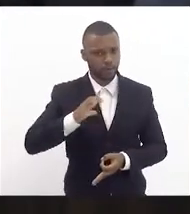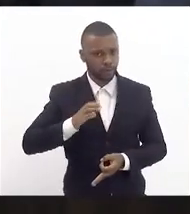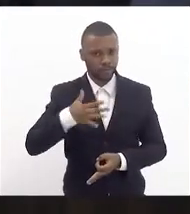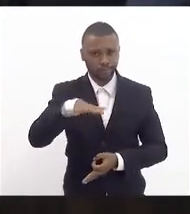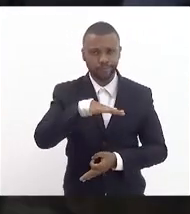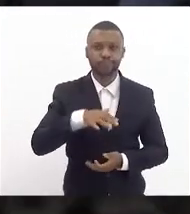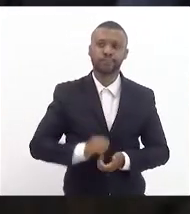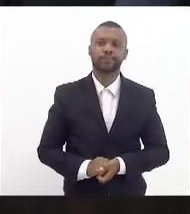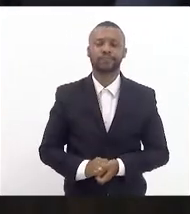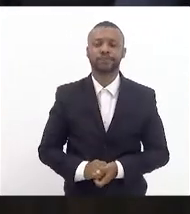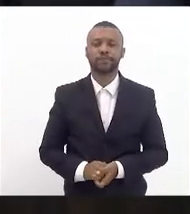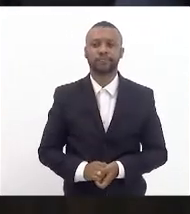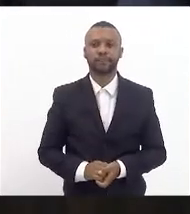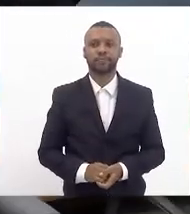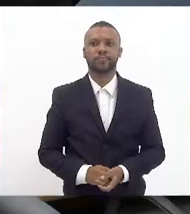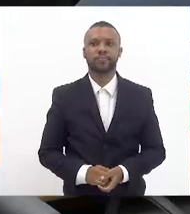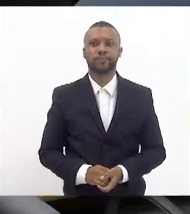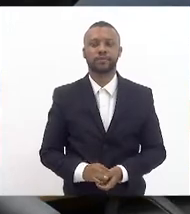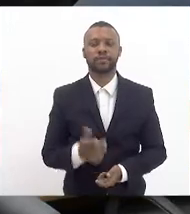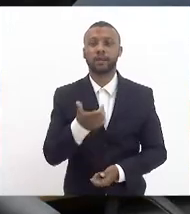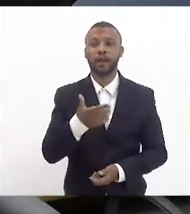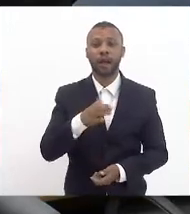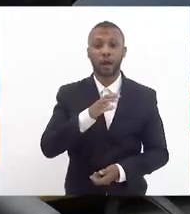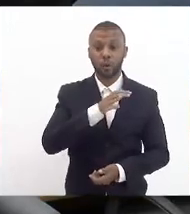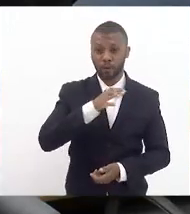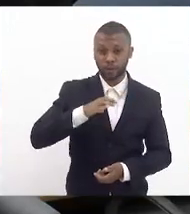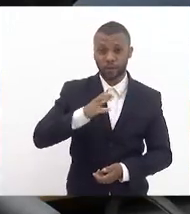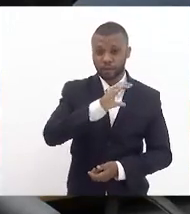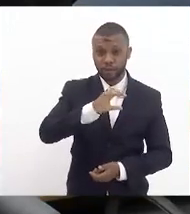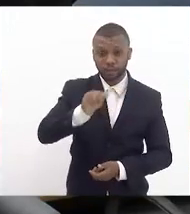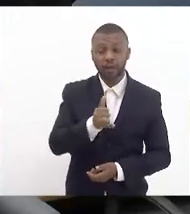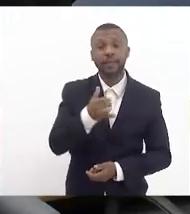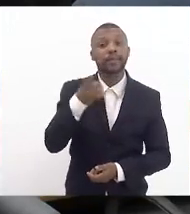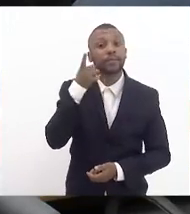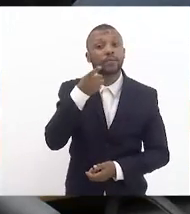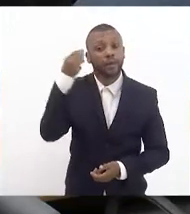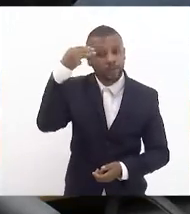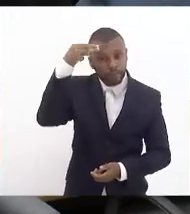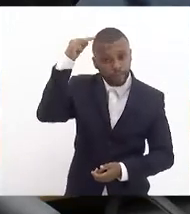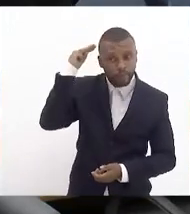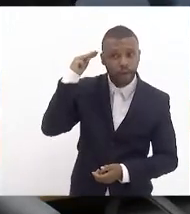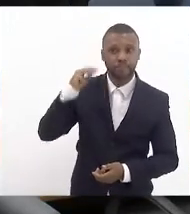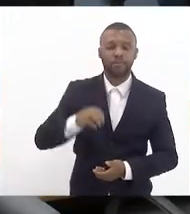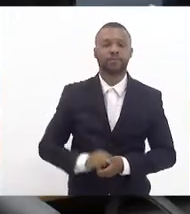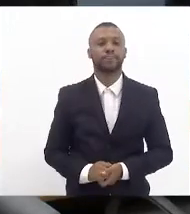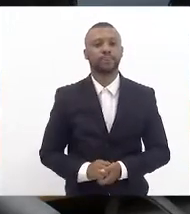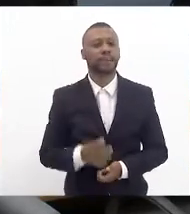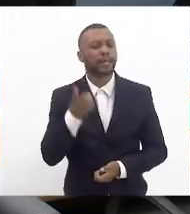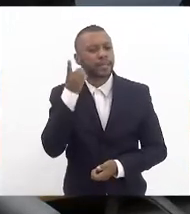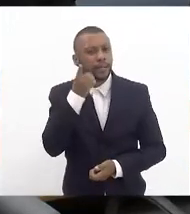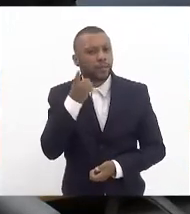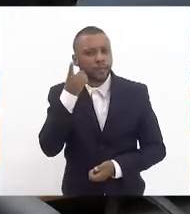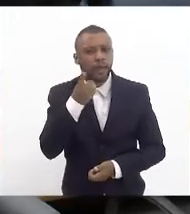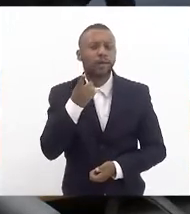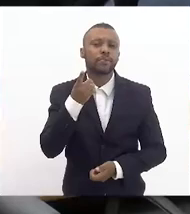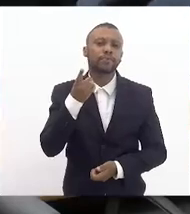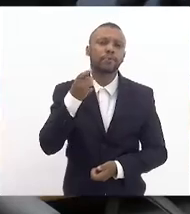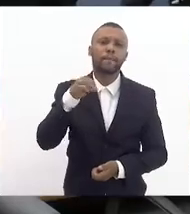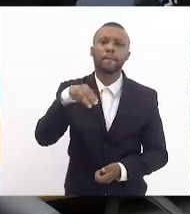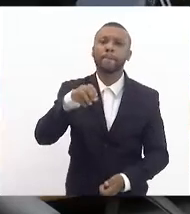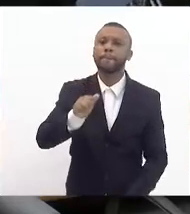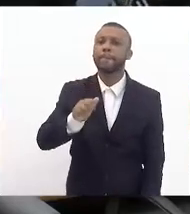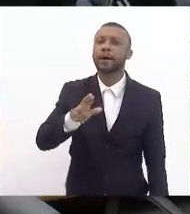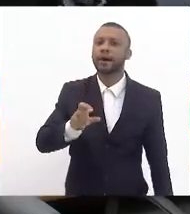Deputado Vando, família. Pela Comissão de Constituição e Justiça, deputado Márcio Pacheco. Deputado Márcio Pacheco. Deputado Marcos